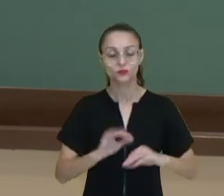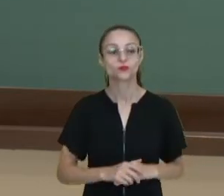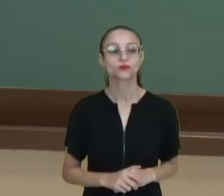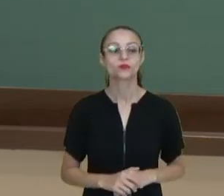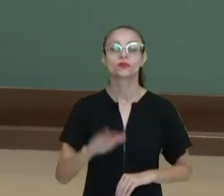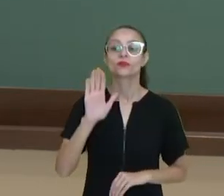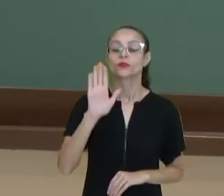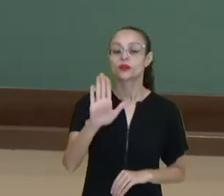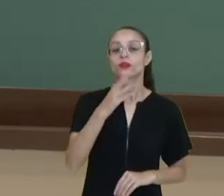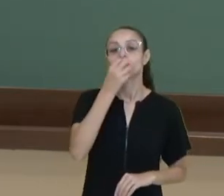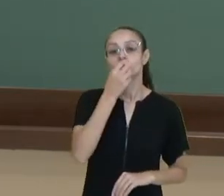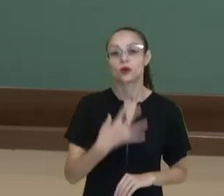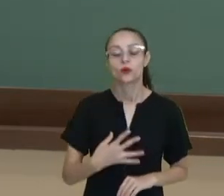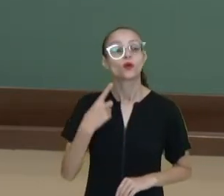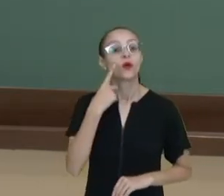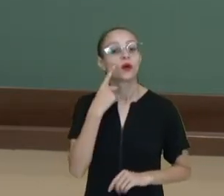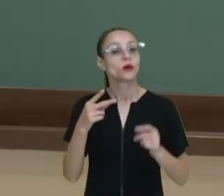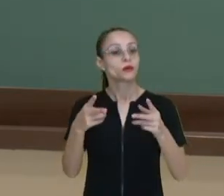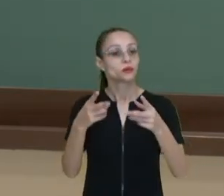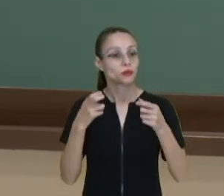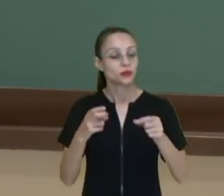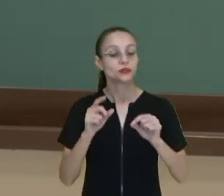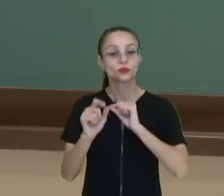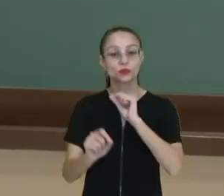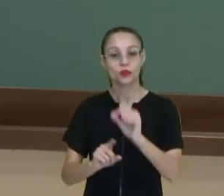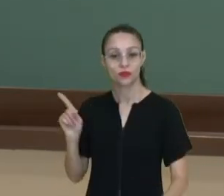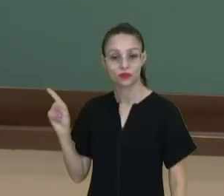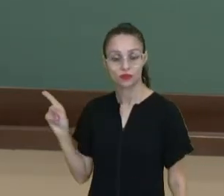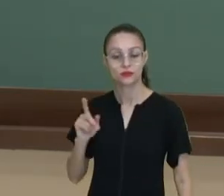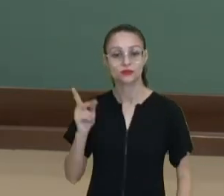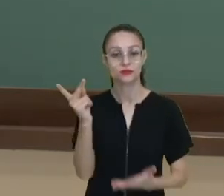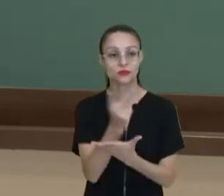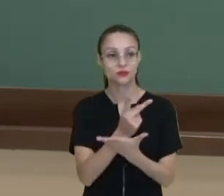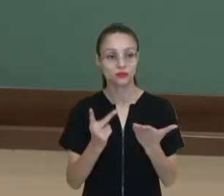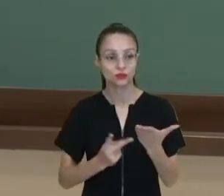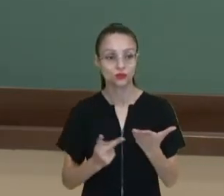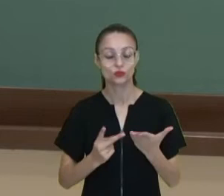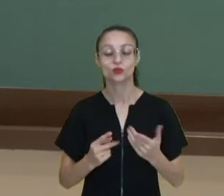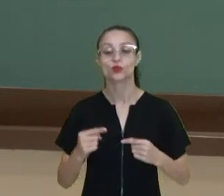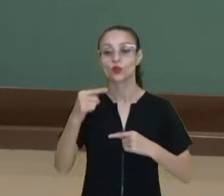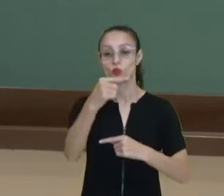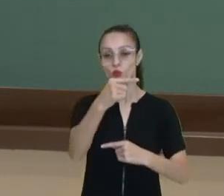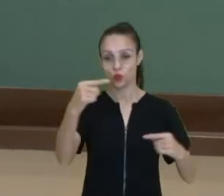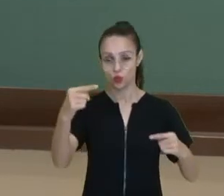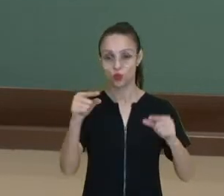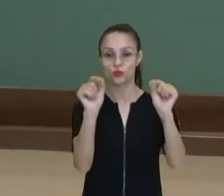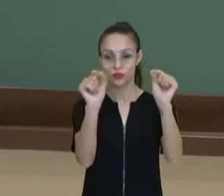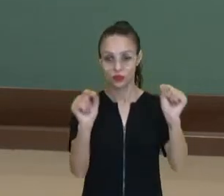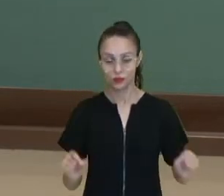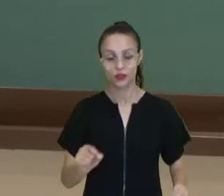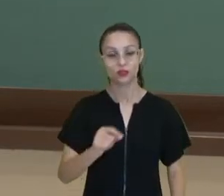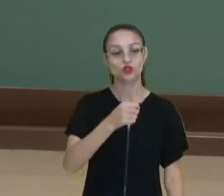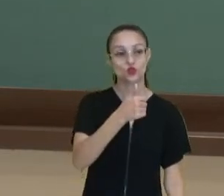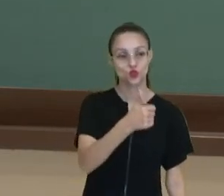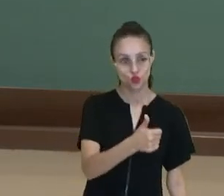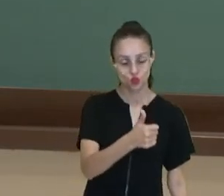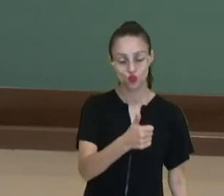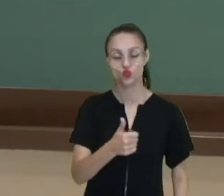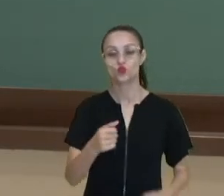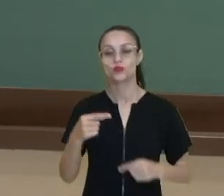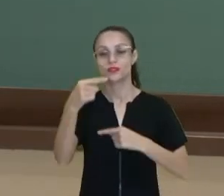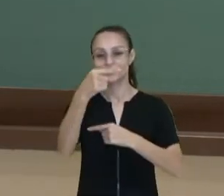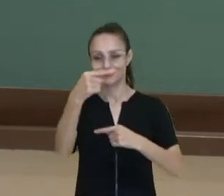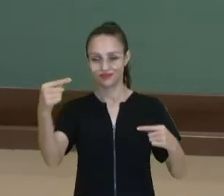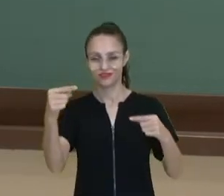bom Nossa então que nessa figura os os trapézios da figura 1 e o trapézio